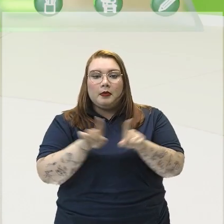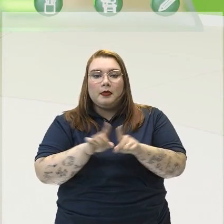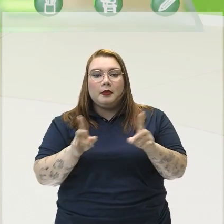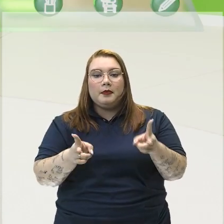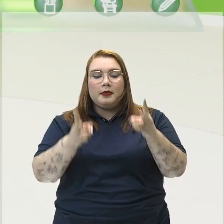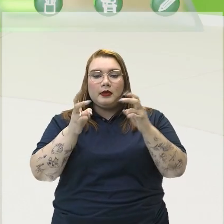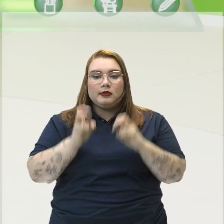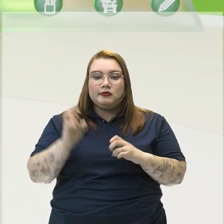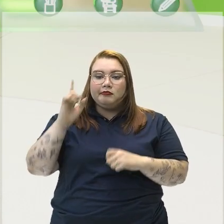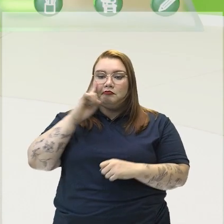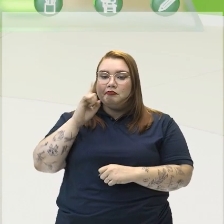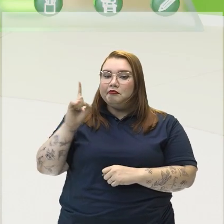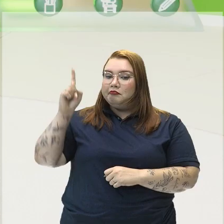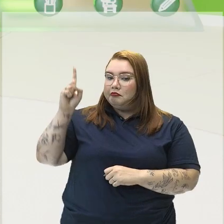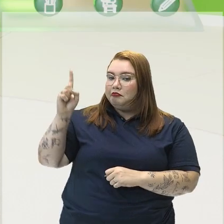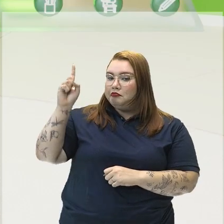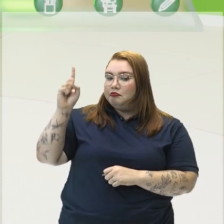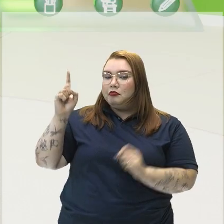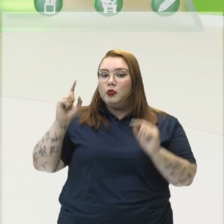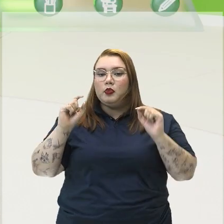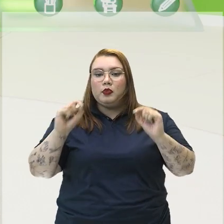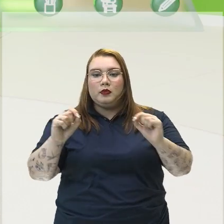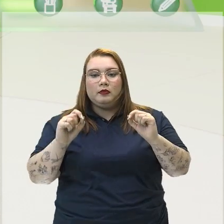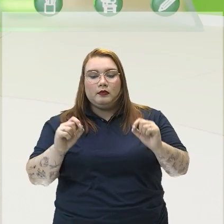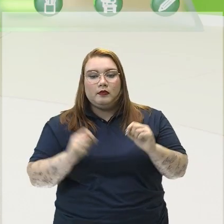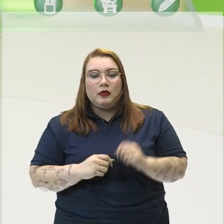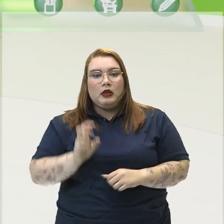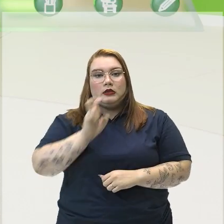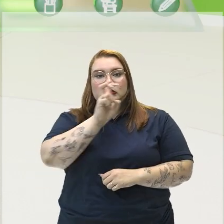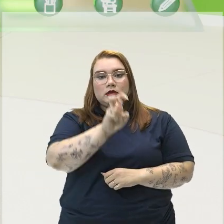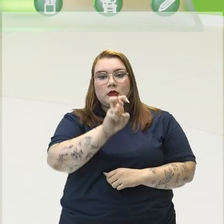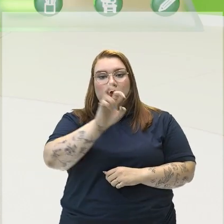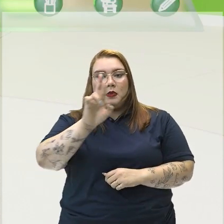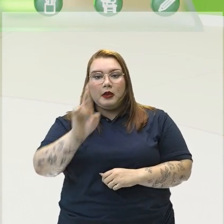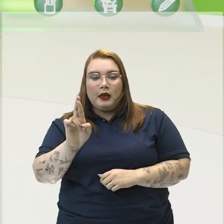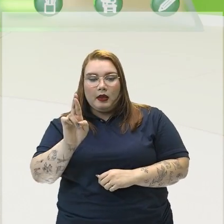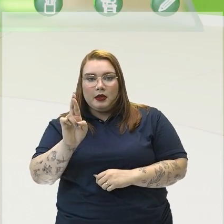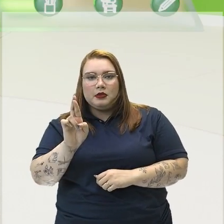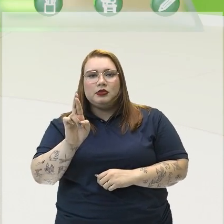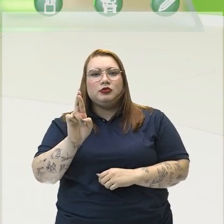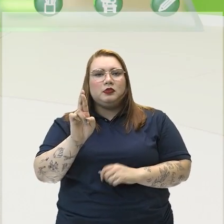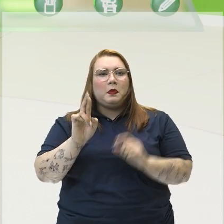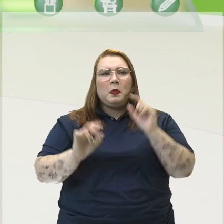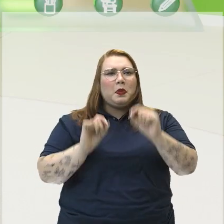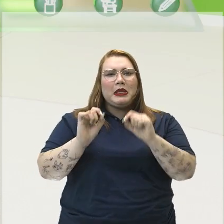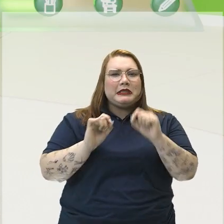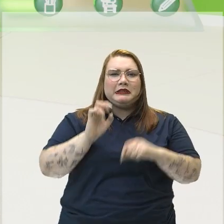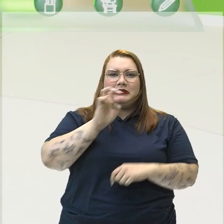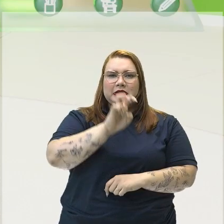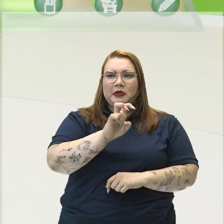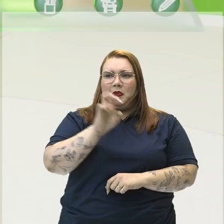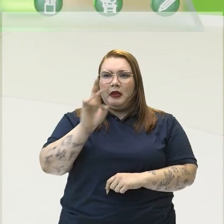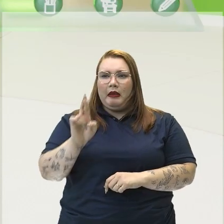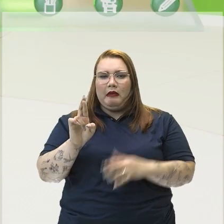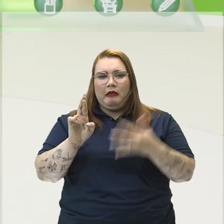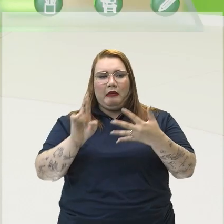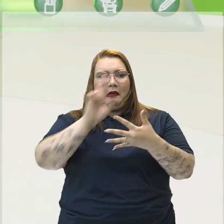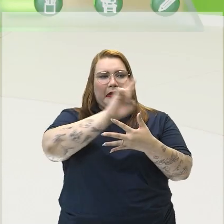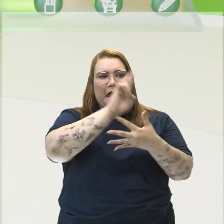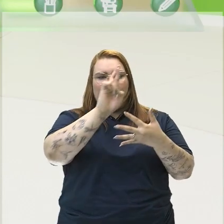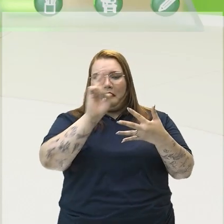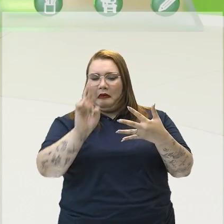observa aqui desse lado o famoso 5 R's, né? Então, em 5 R's, eu acho que vocês já ouviram falar,